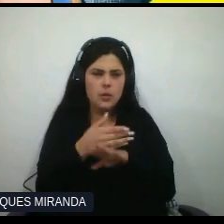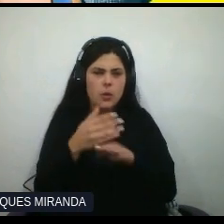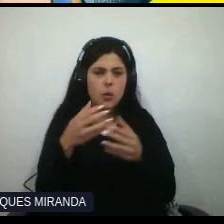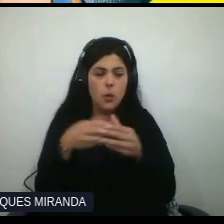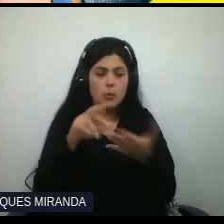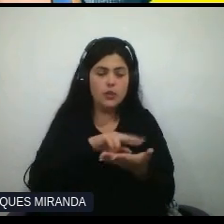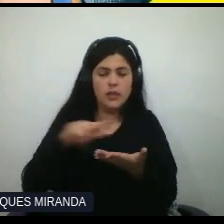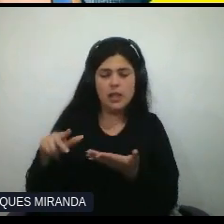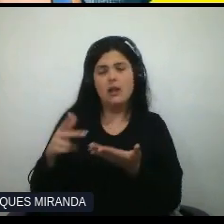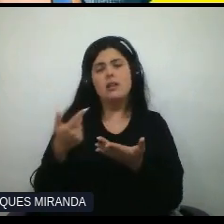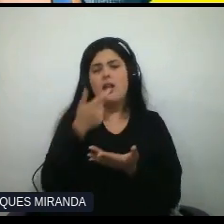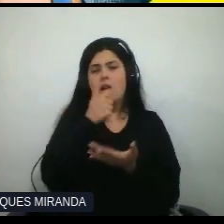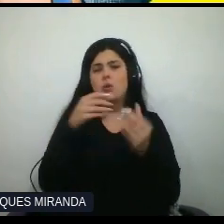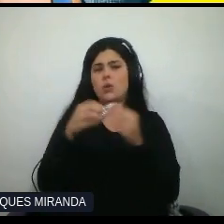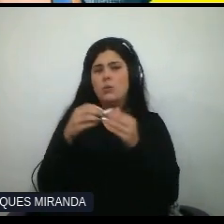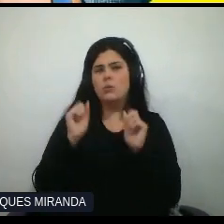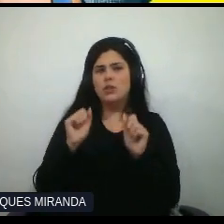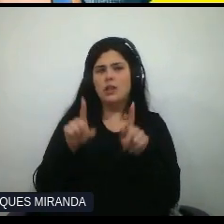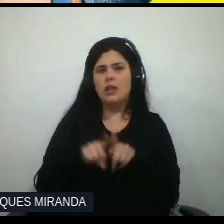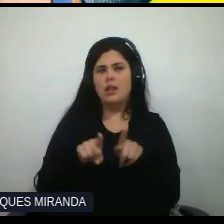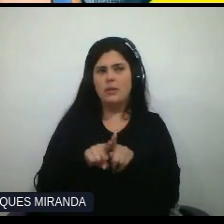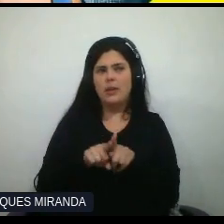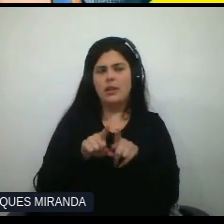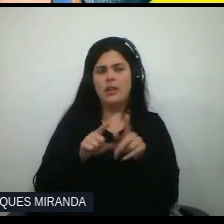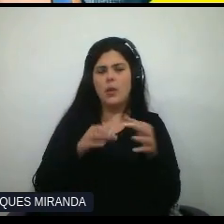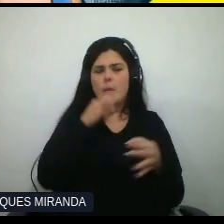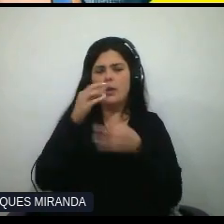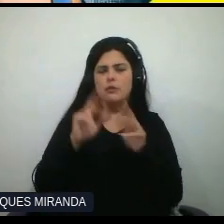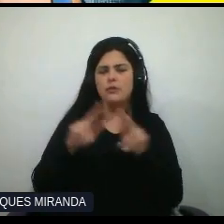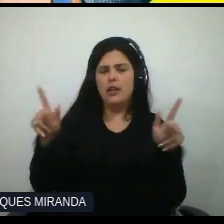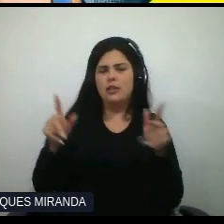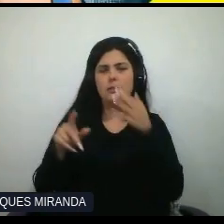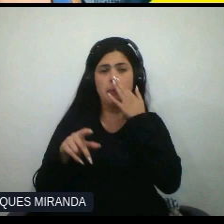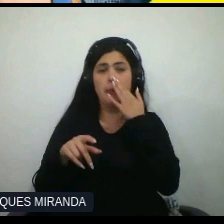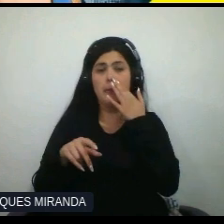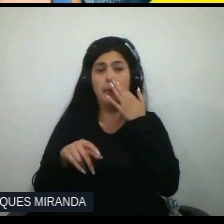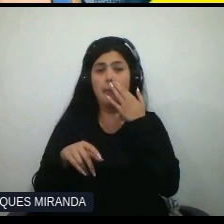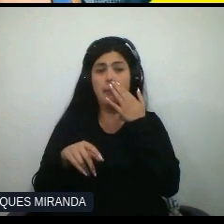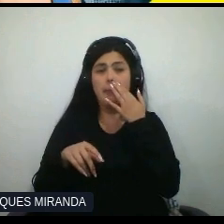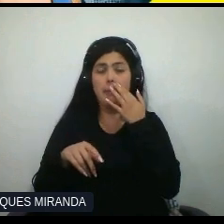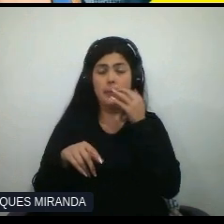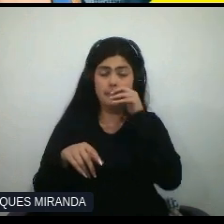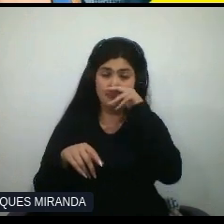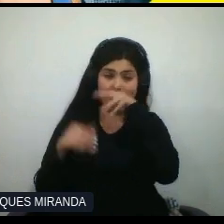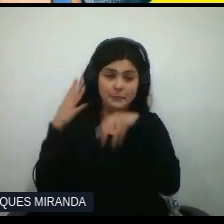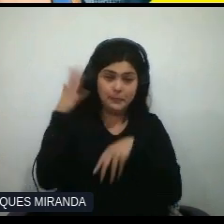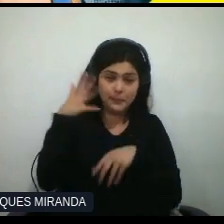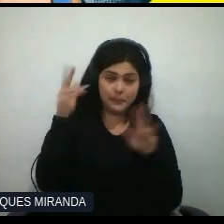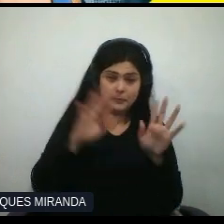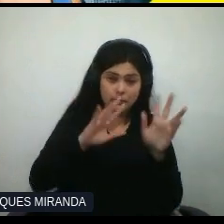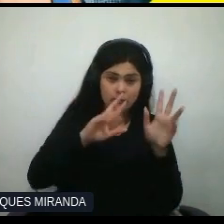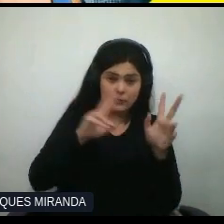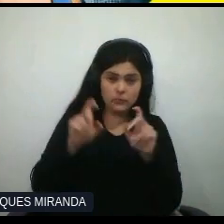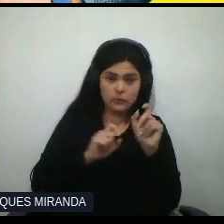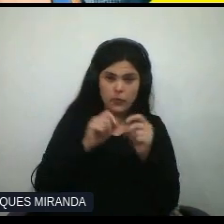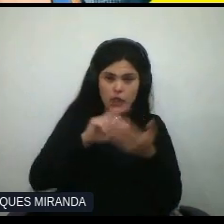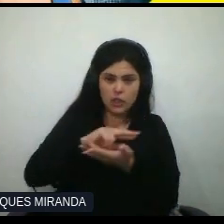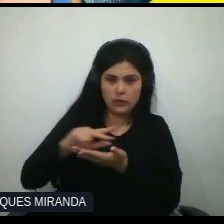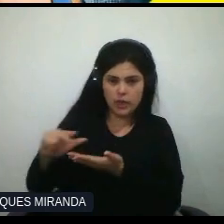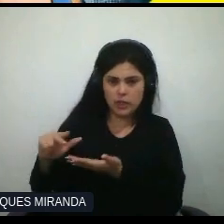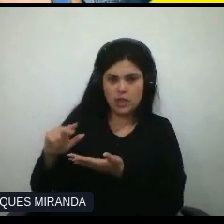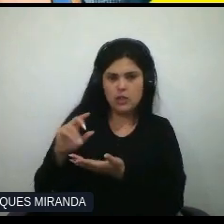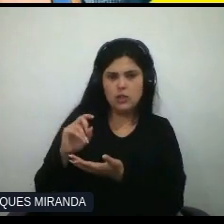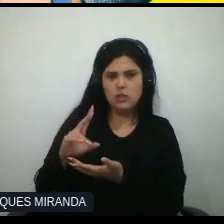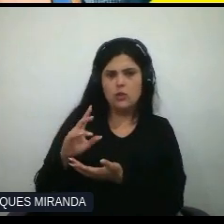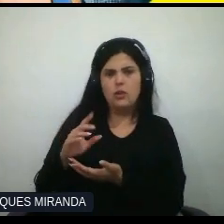diversidade e acho que o meu grupo poderia ter uma carinha diferente. E uma coisa que eu sempre palestrei sobre é diversidade não é só para